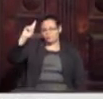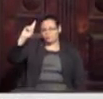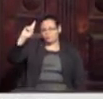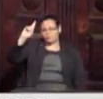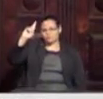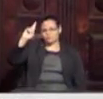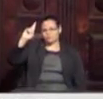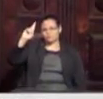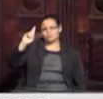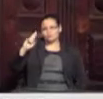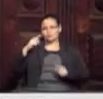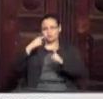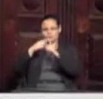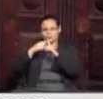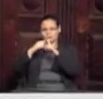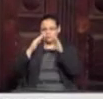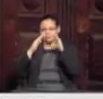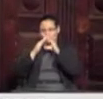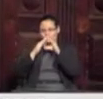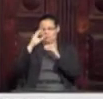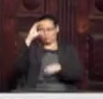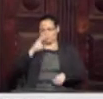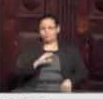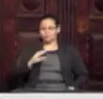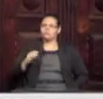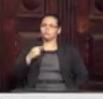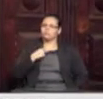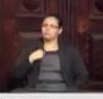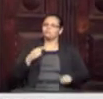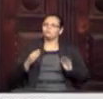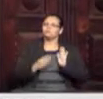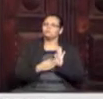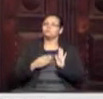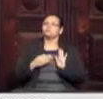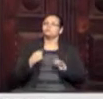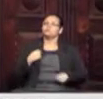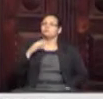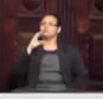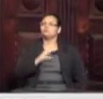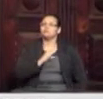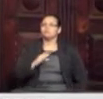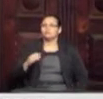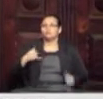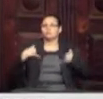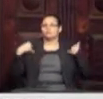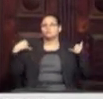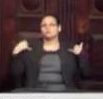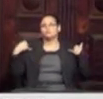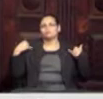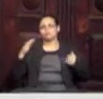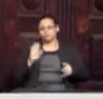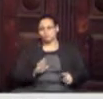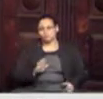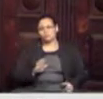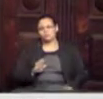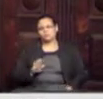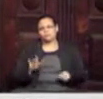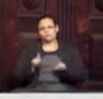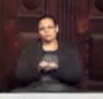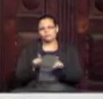da igreja católica de fato sou católico e orgulho disso mas também